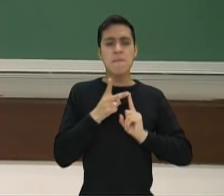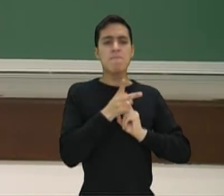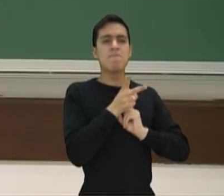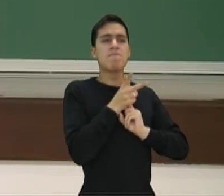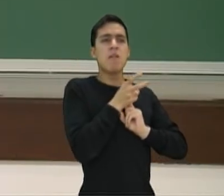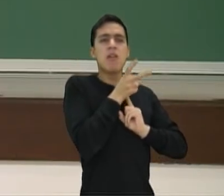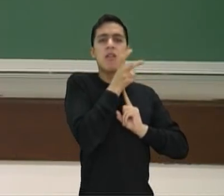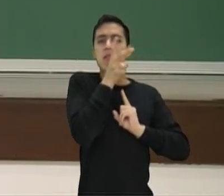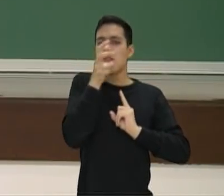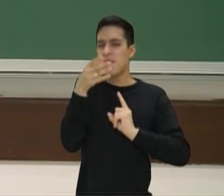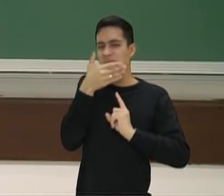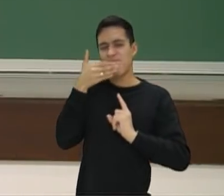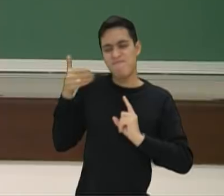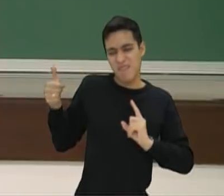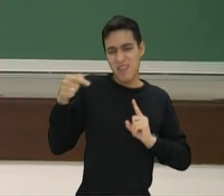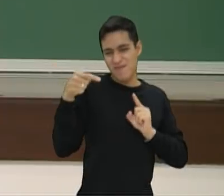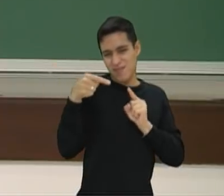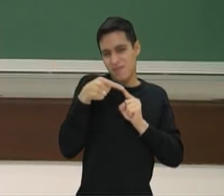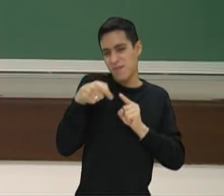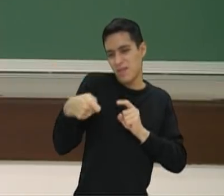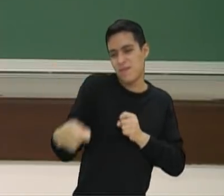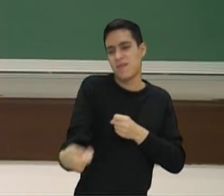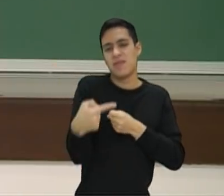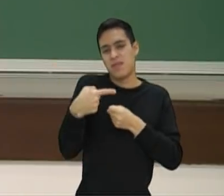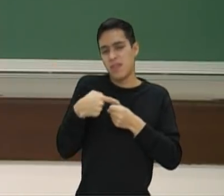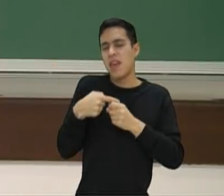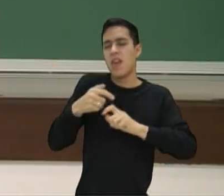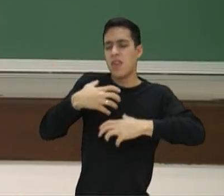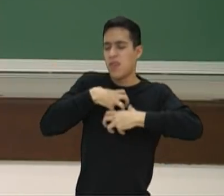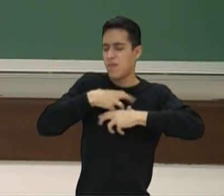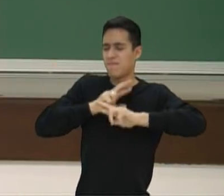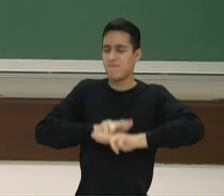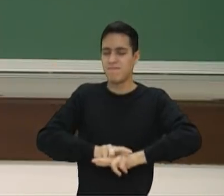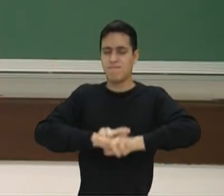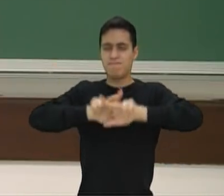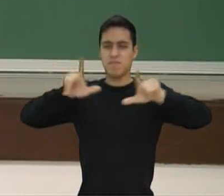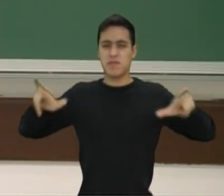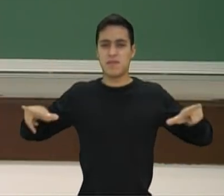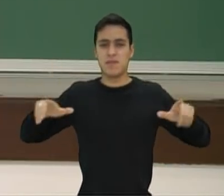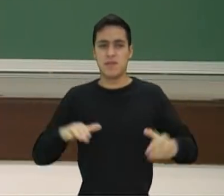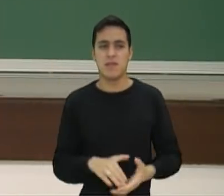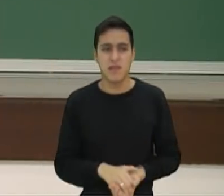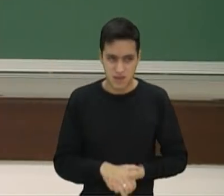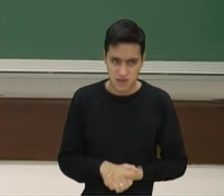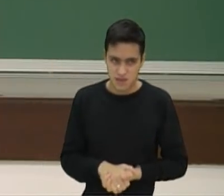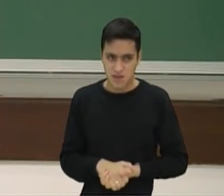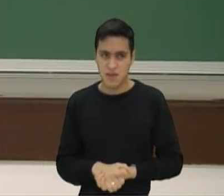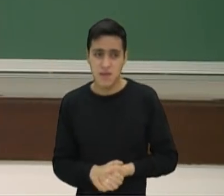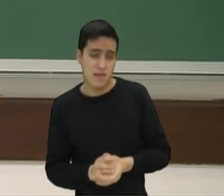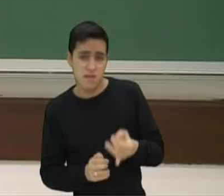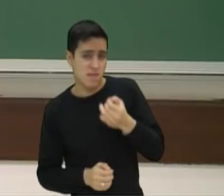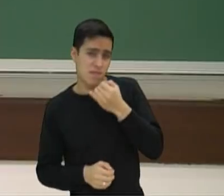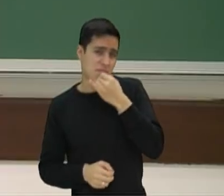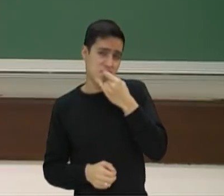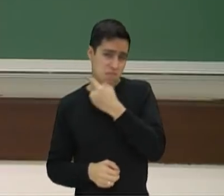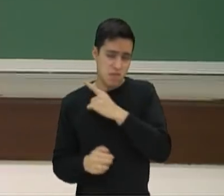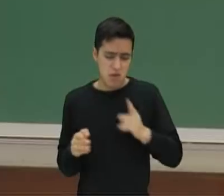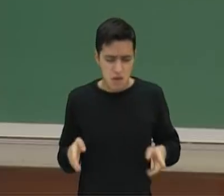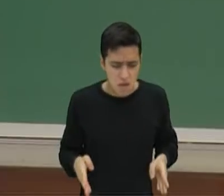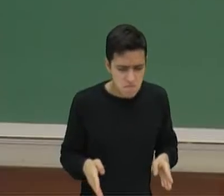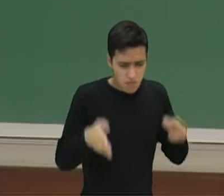calor melhor na área urbana. Vejam aqui, muitas